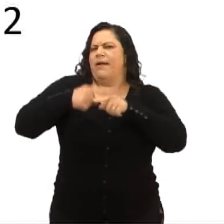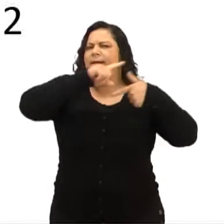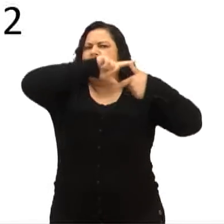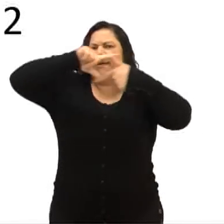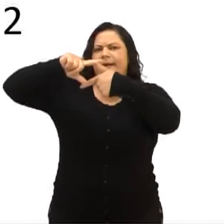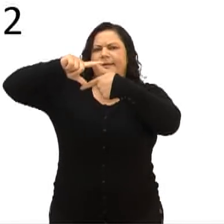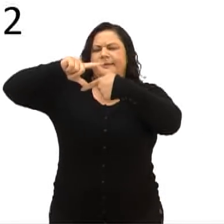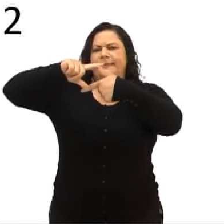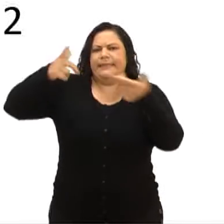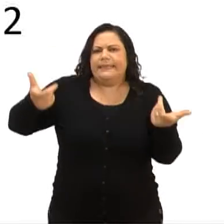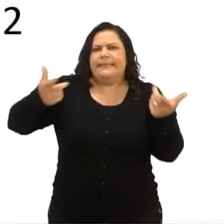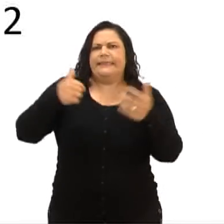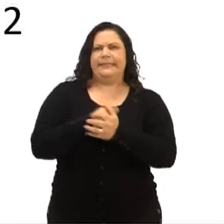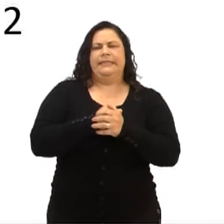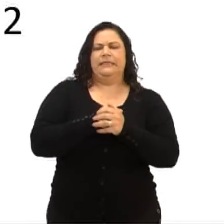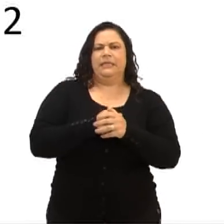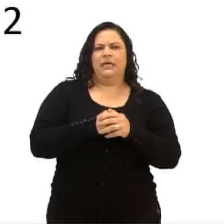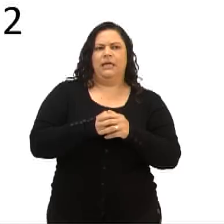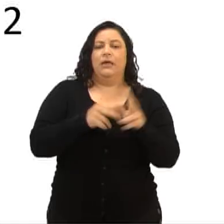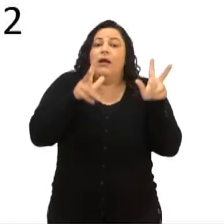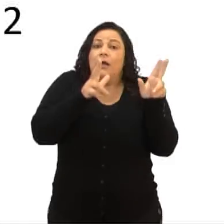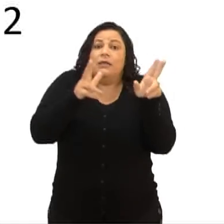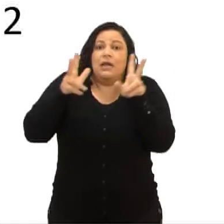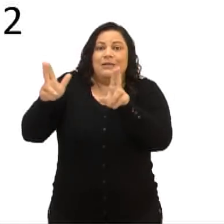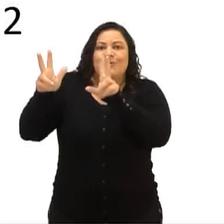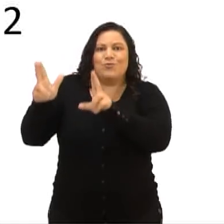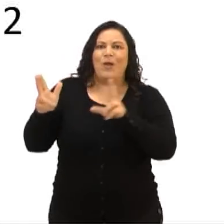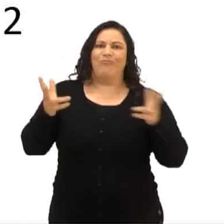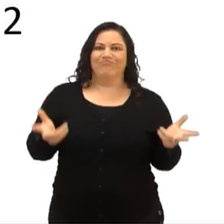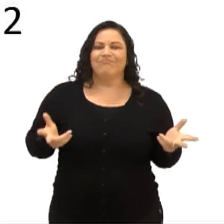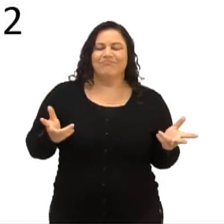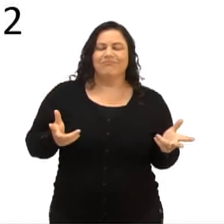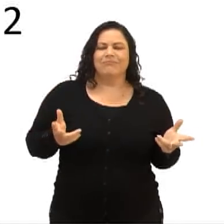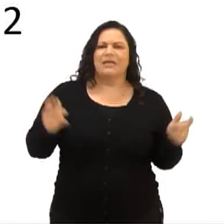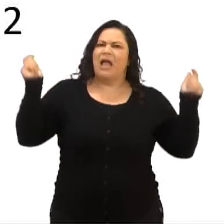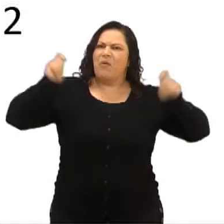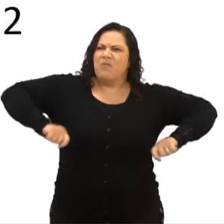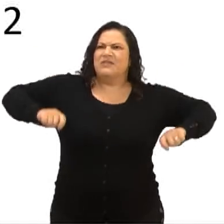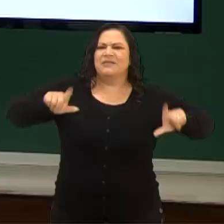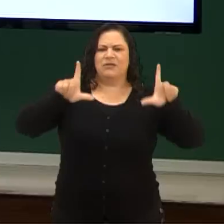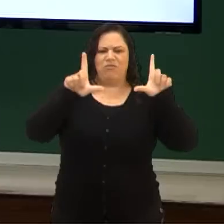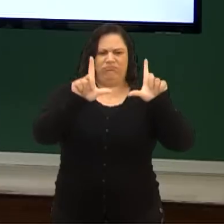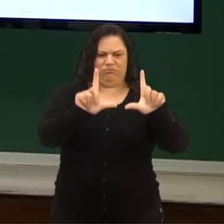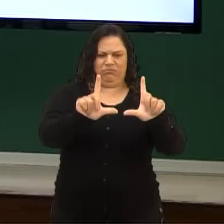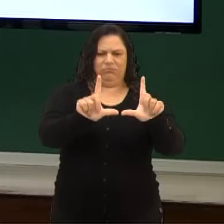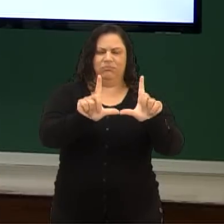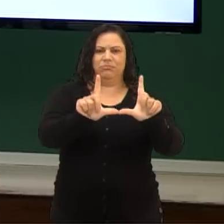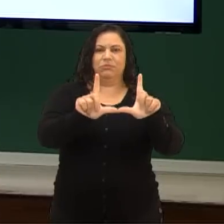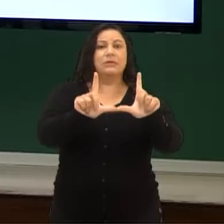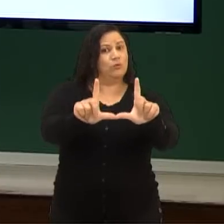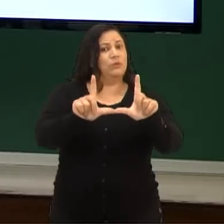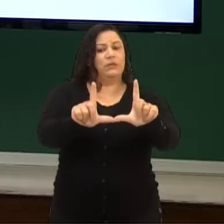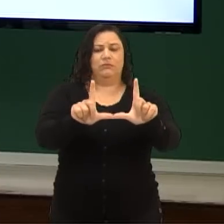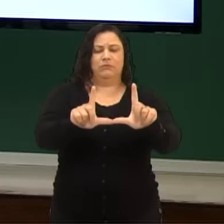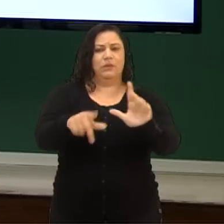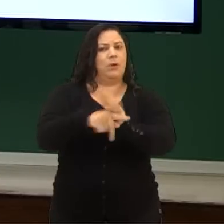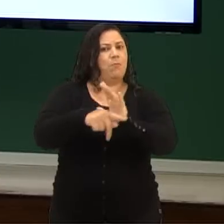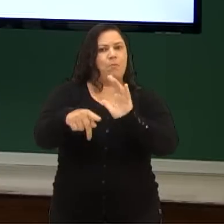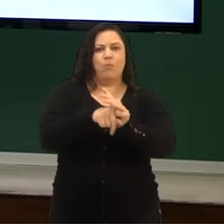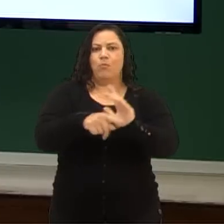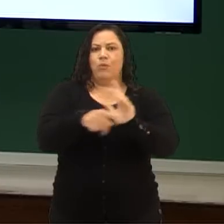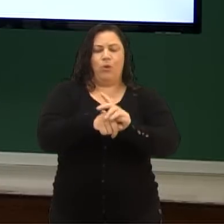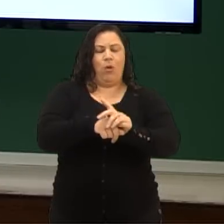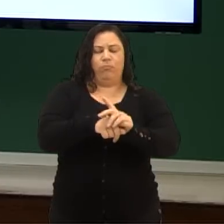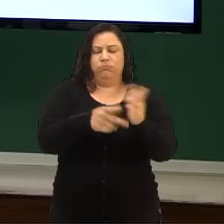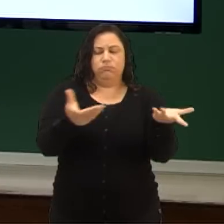o mesmo número de linhas e de colunas. Ah, professor, mas pode ser quadrada? Não, quadrado é um quadrado. Por isso que